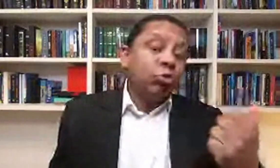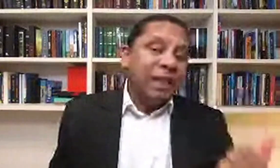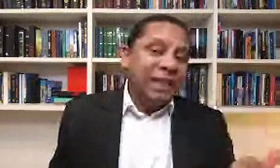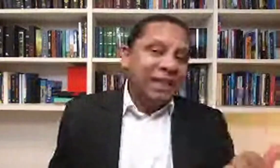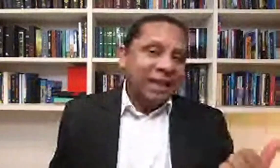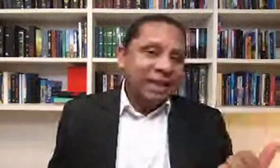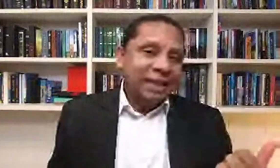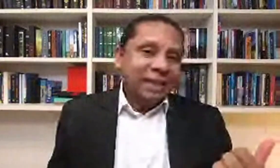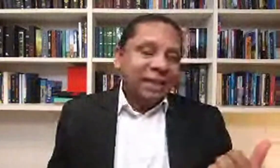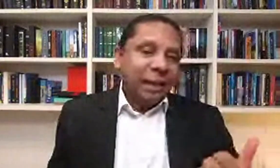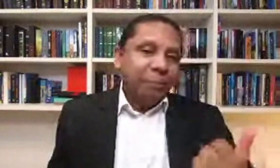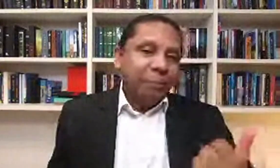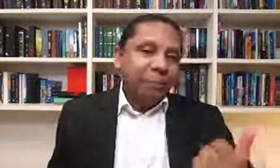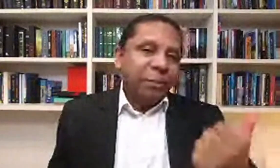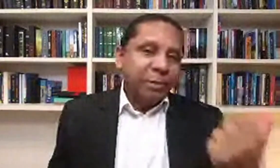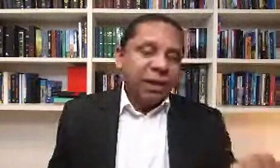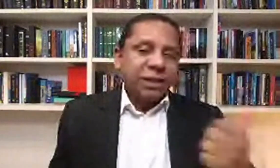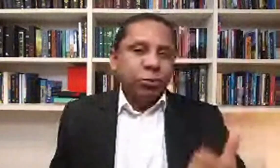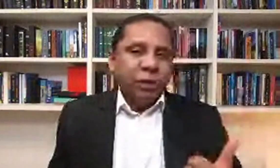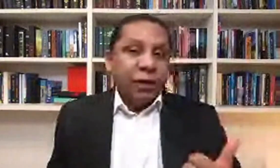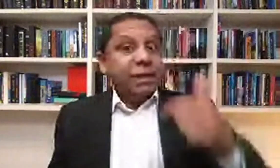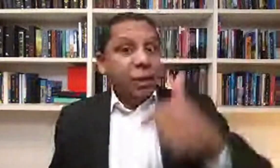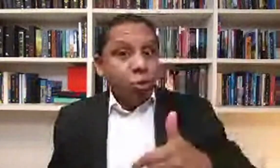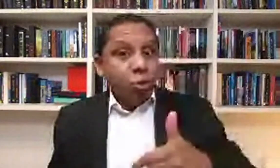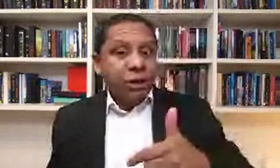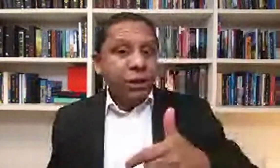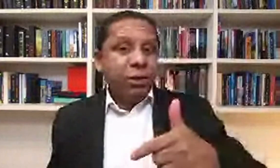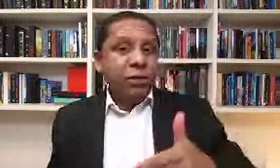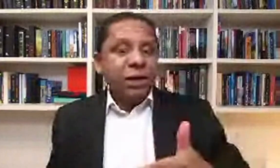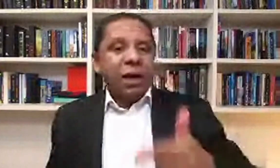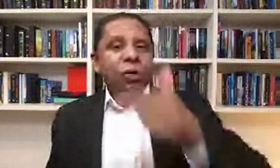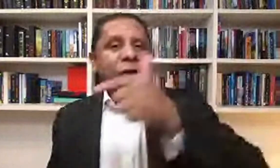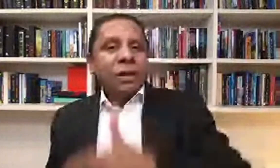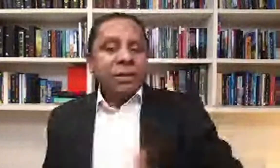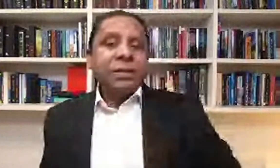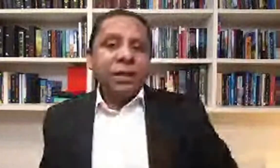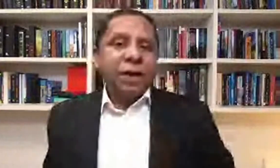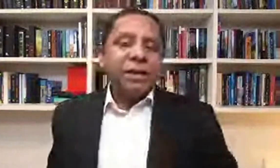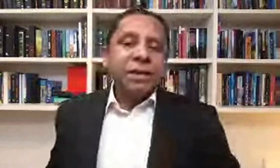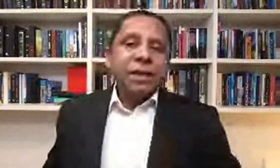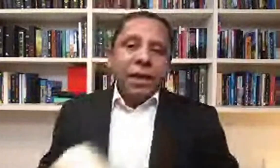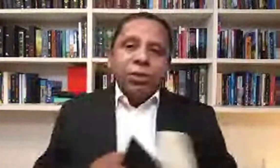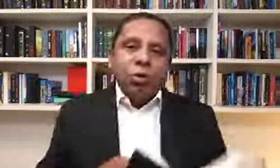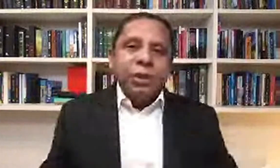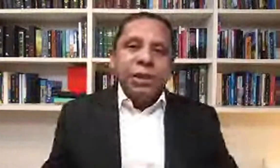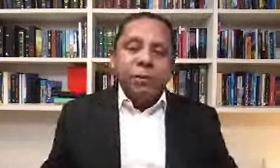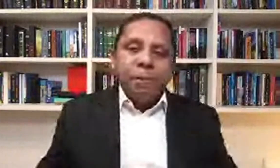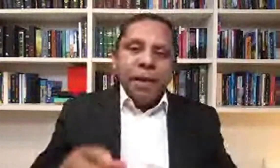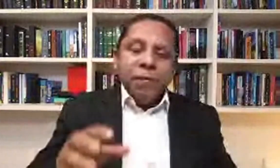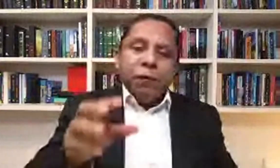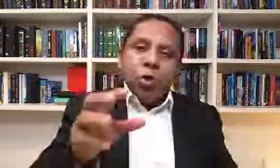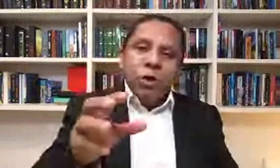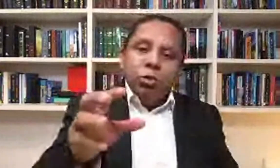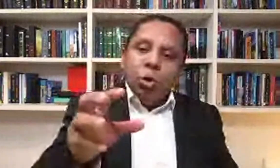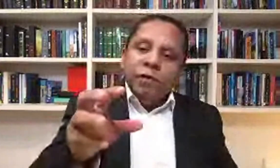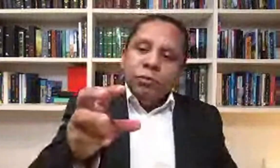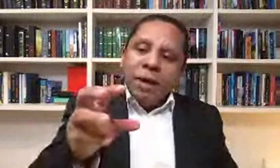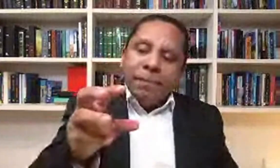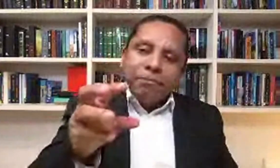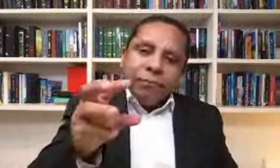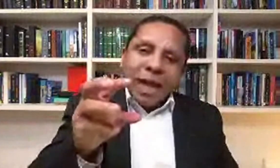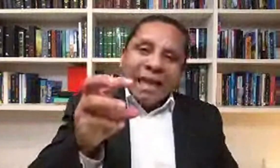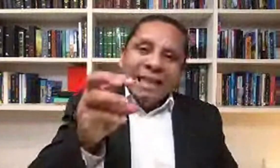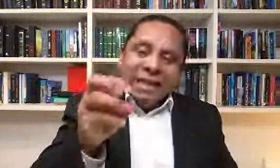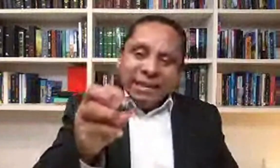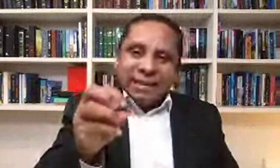contaminar a doutrina na primeira e segunda fase e não conseguiram, agora na terceira fase eles conseguiram. Foi quando houve